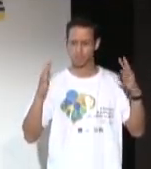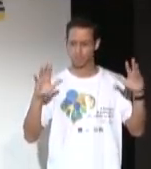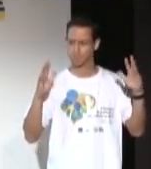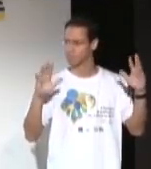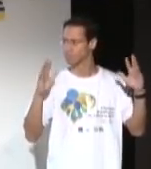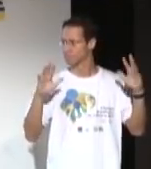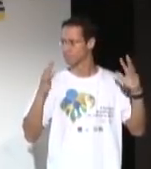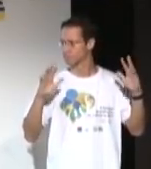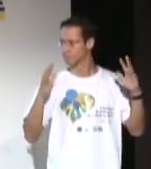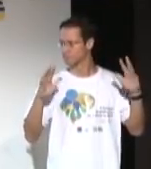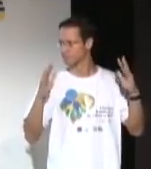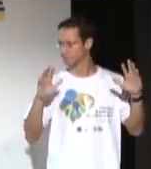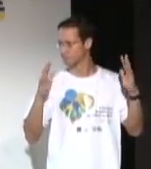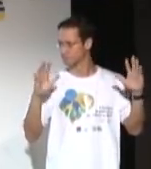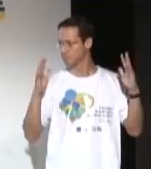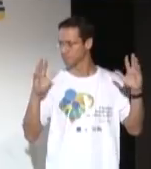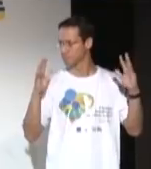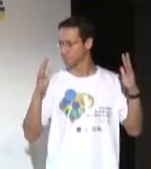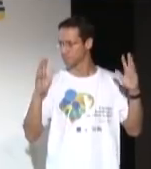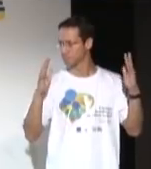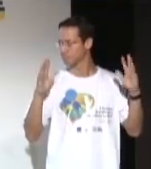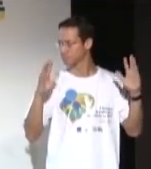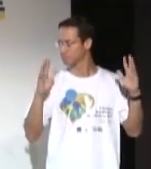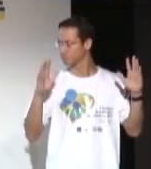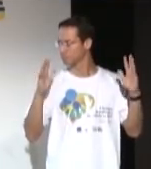Bem-vinda, Linda.